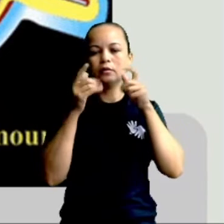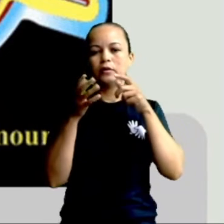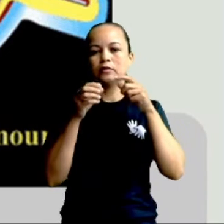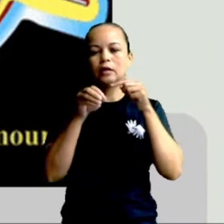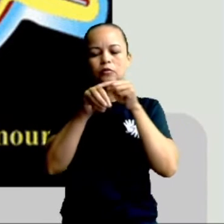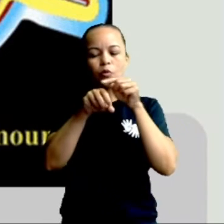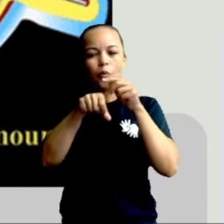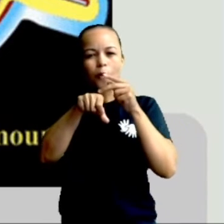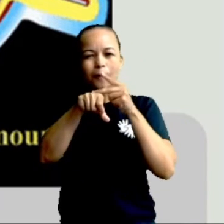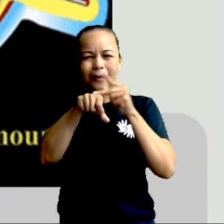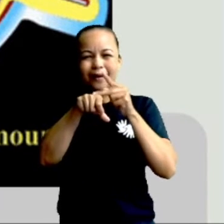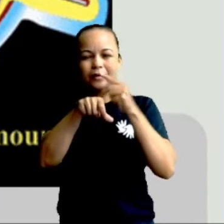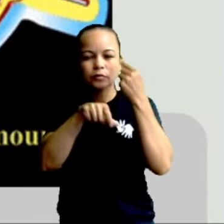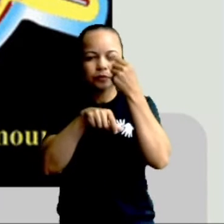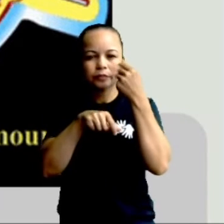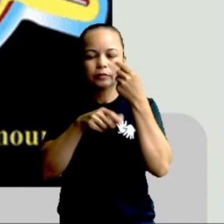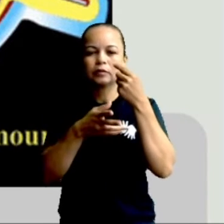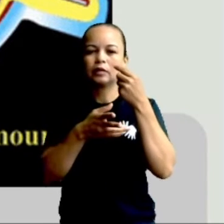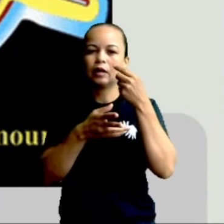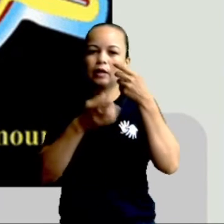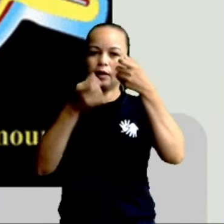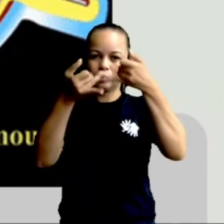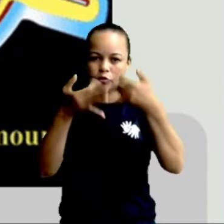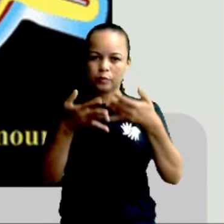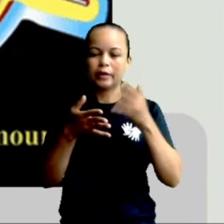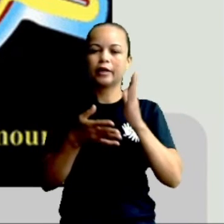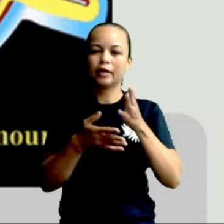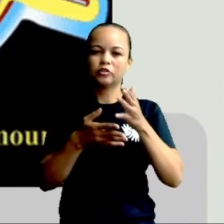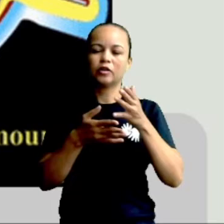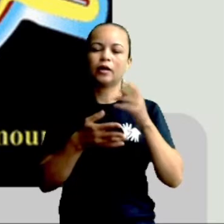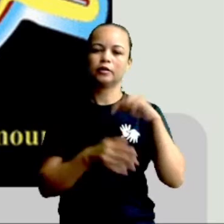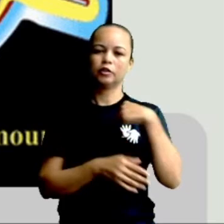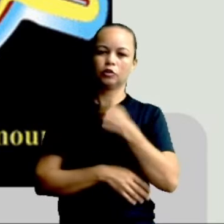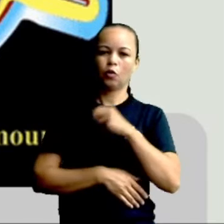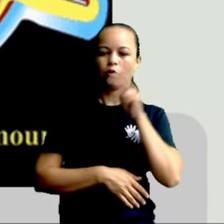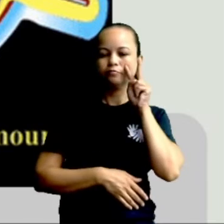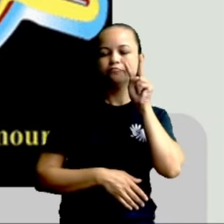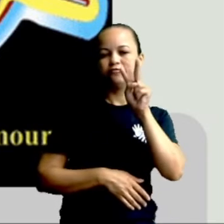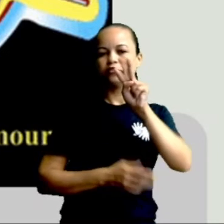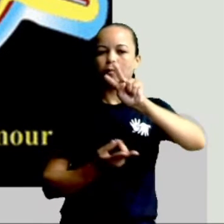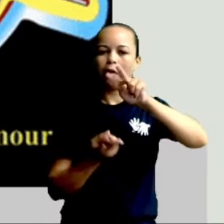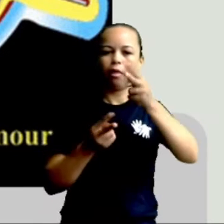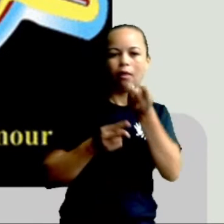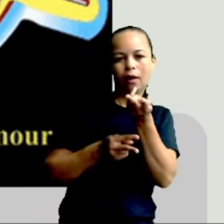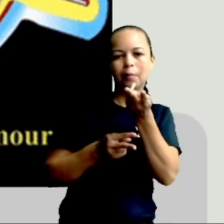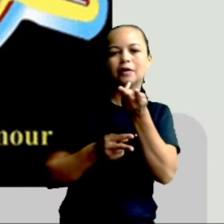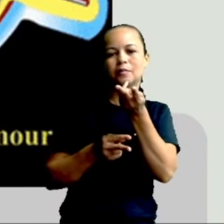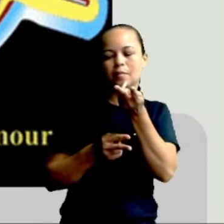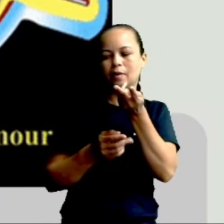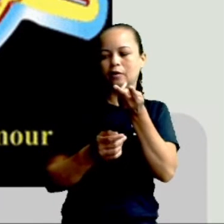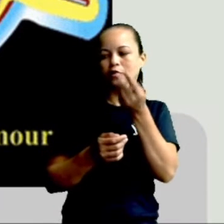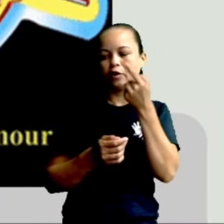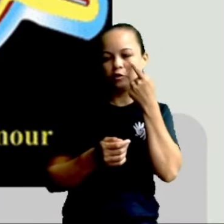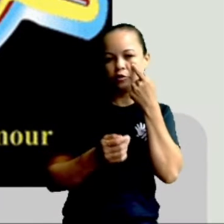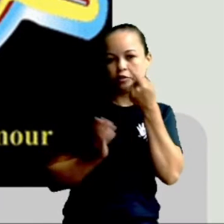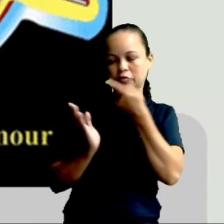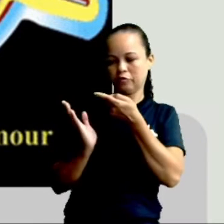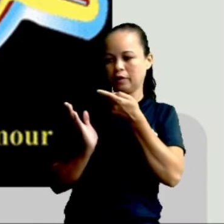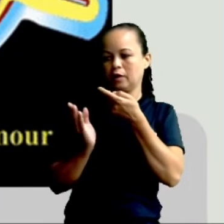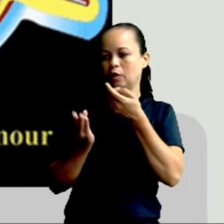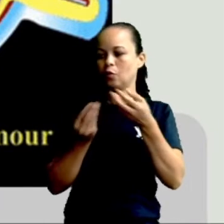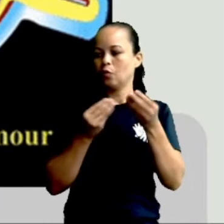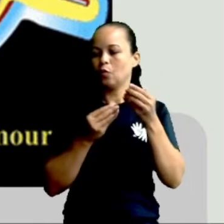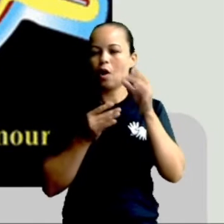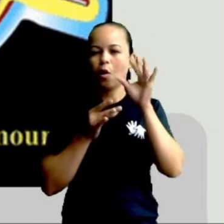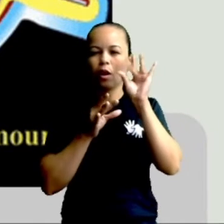Nós enxergamos de cabeça para baixo, tá? Aqui é o humor, né? Que é o líquido